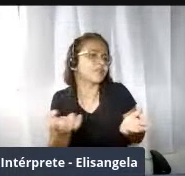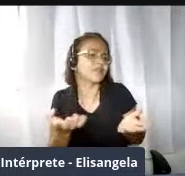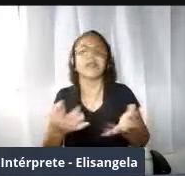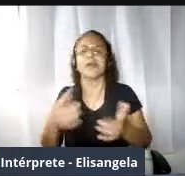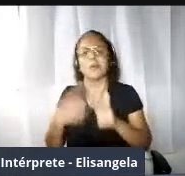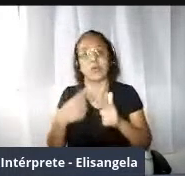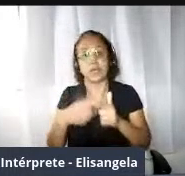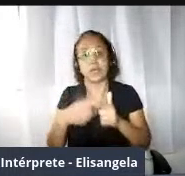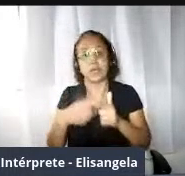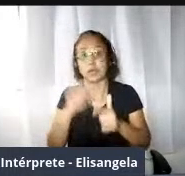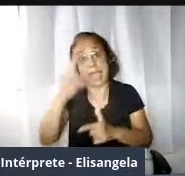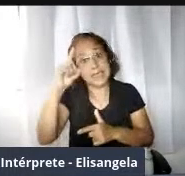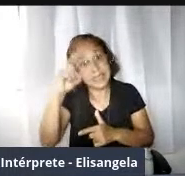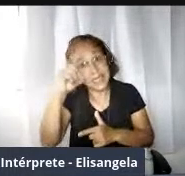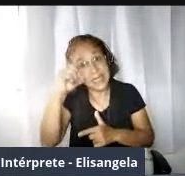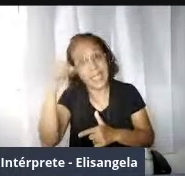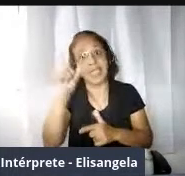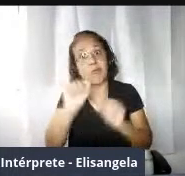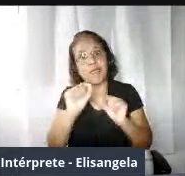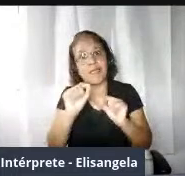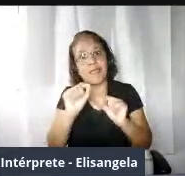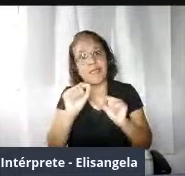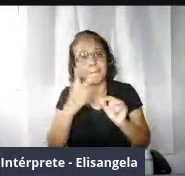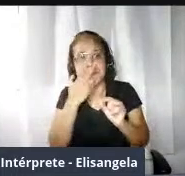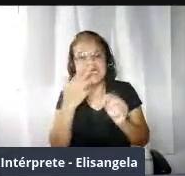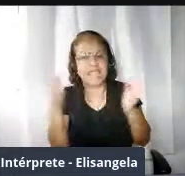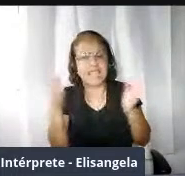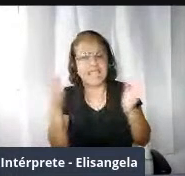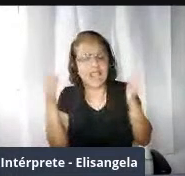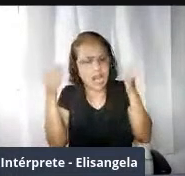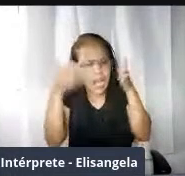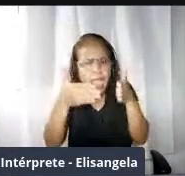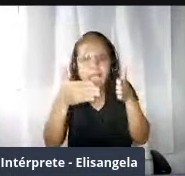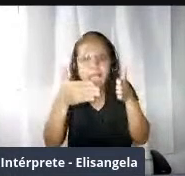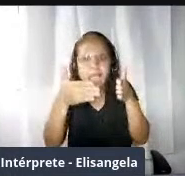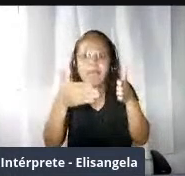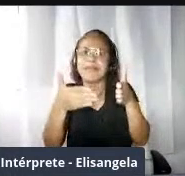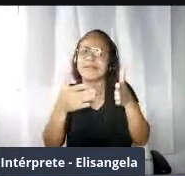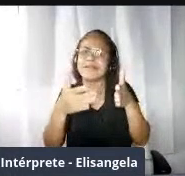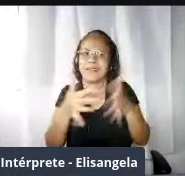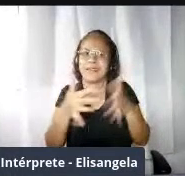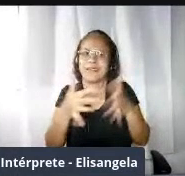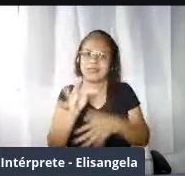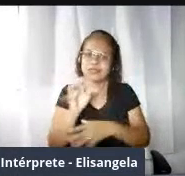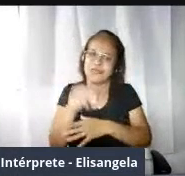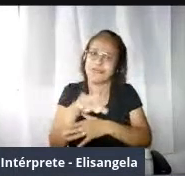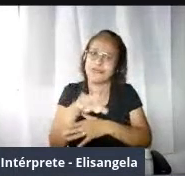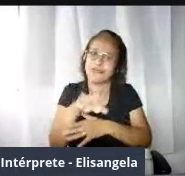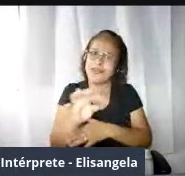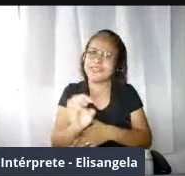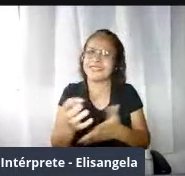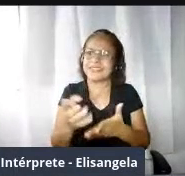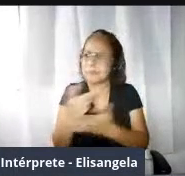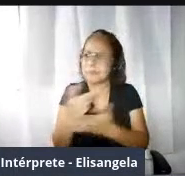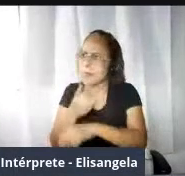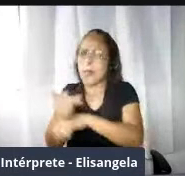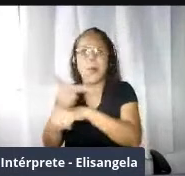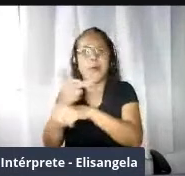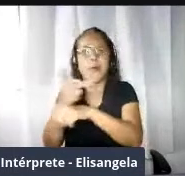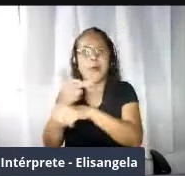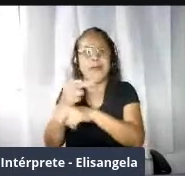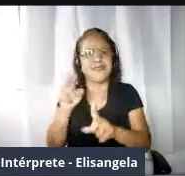fonte? Era uma ideia muito fechada de fonte, fonte oficial e etc. A emergência das discussões sobre educação e